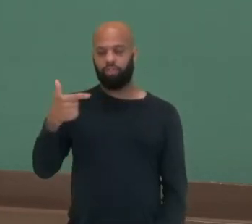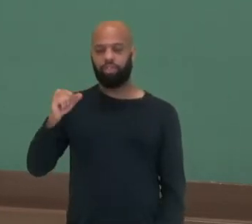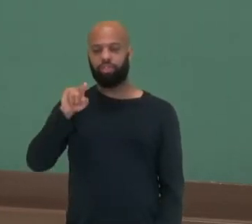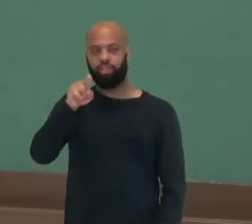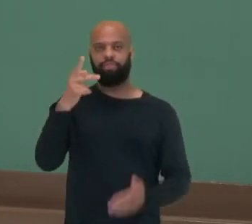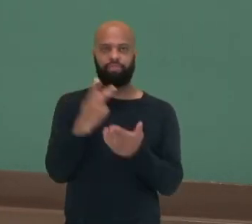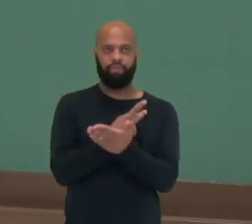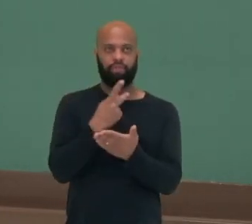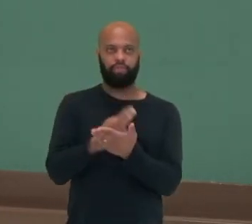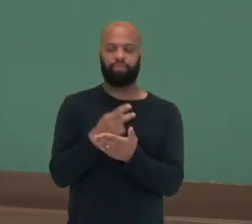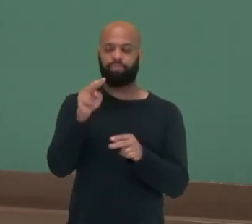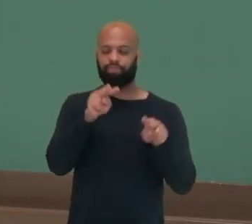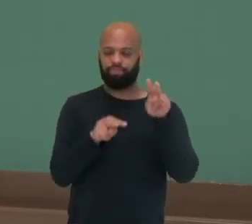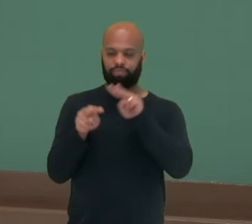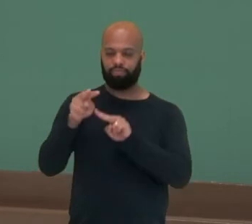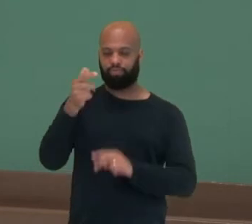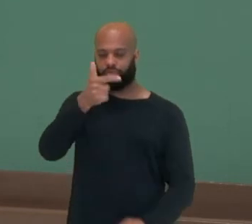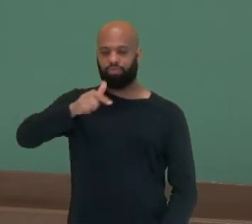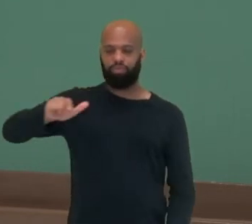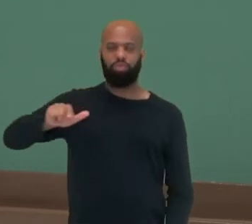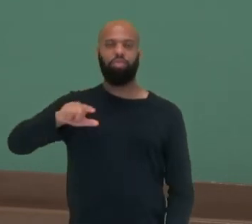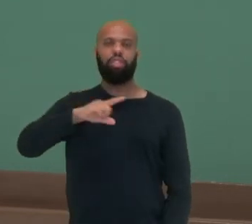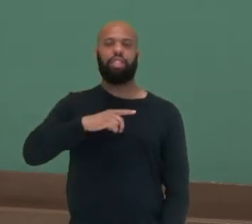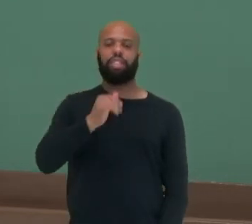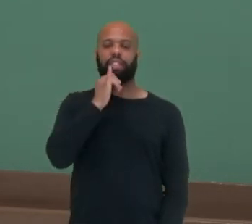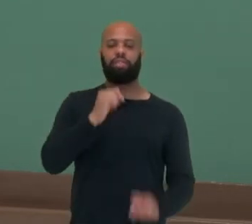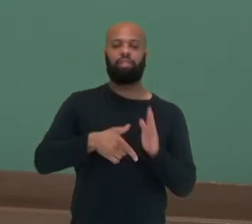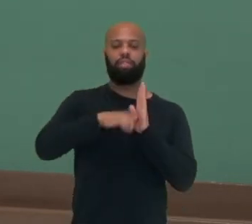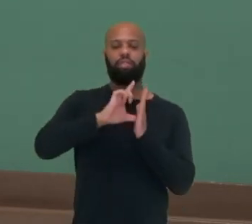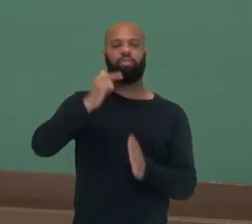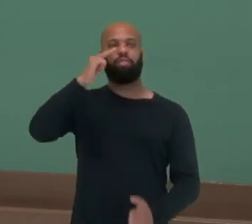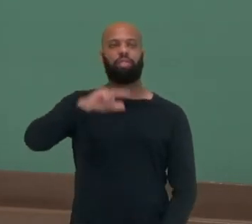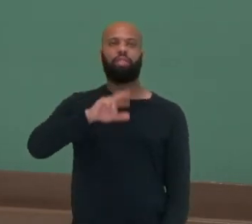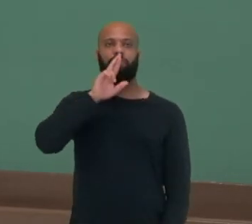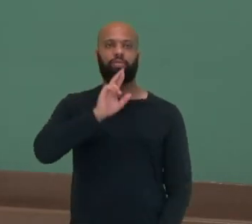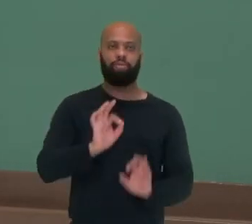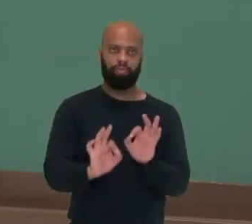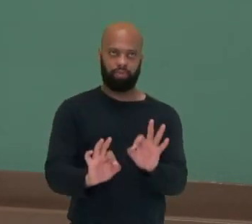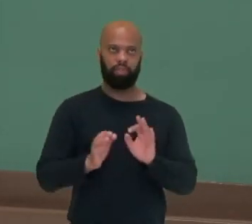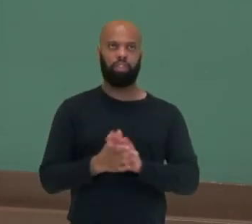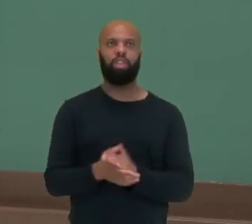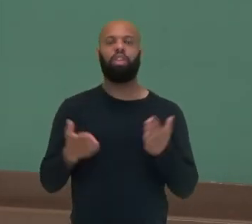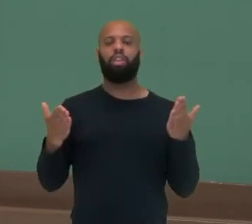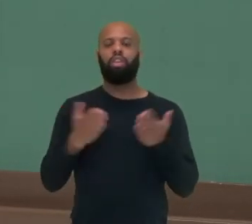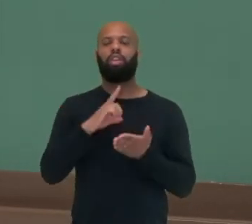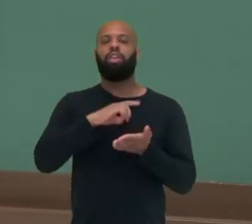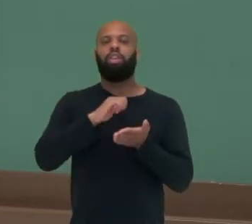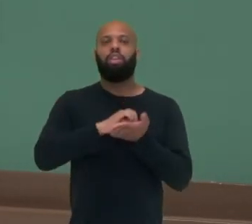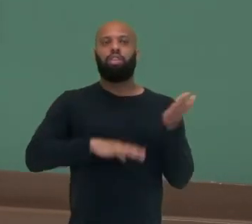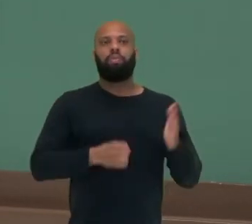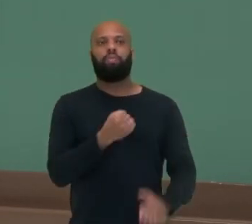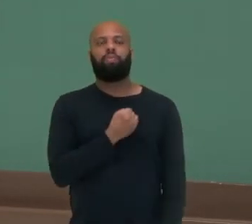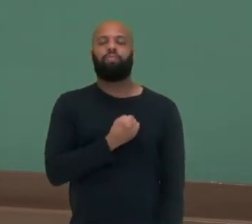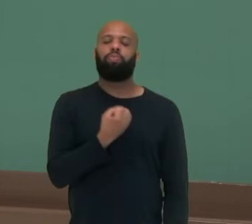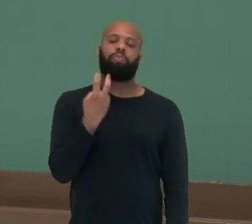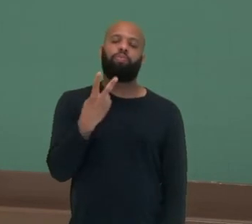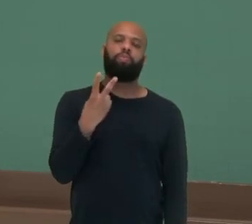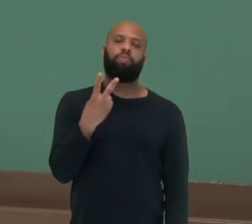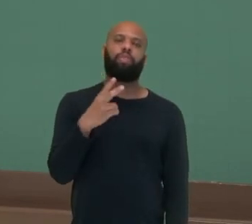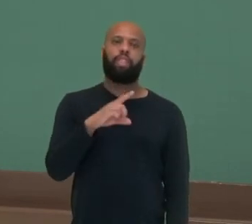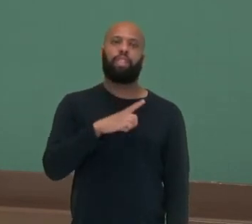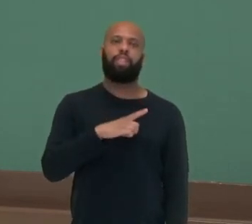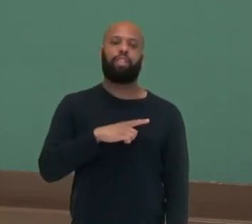erraram, revisem lá o exemplo anterior e vocês vão conseguir acertar. A segunda atividade agora, vamos colocar mais